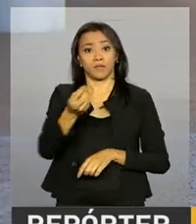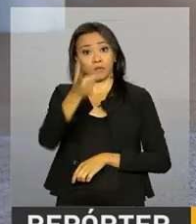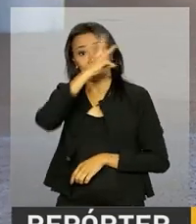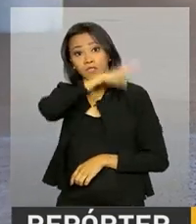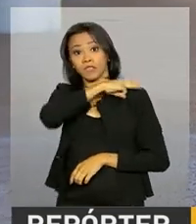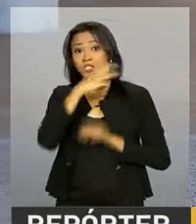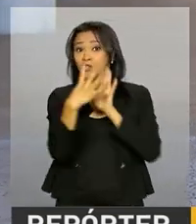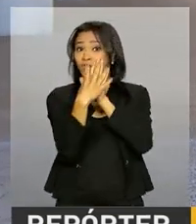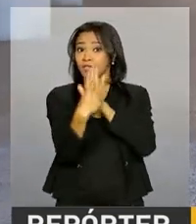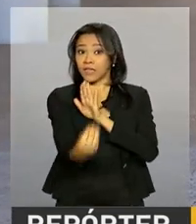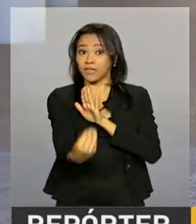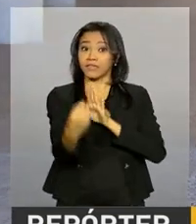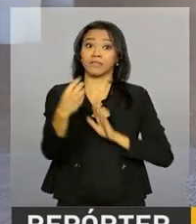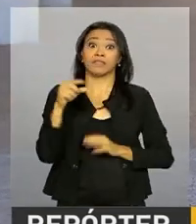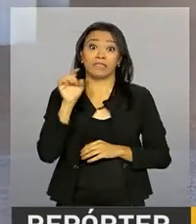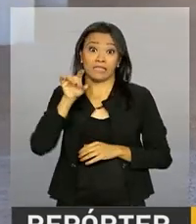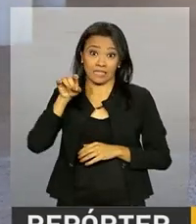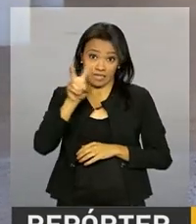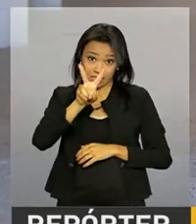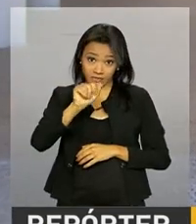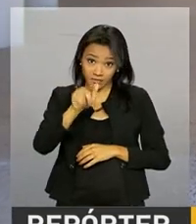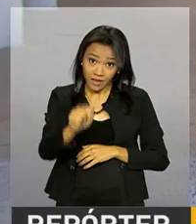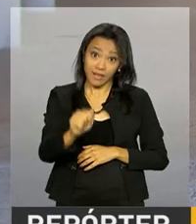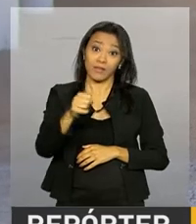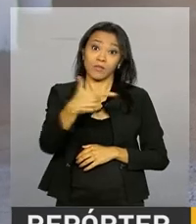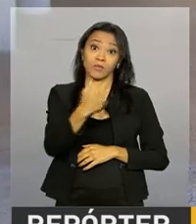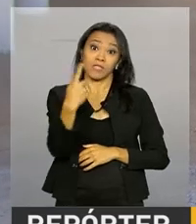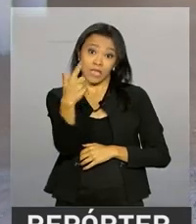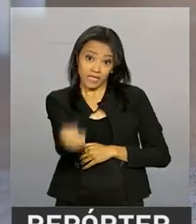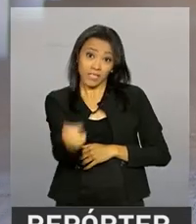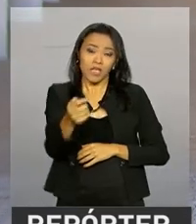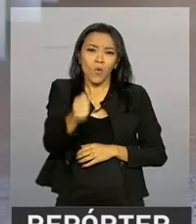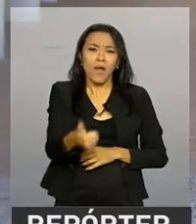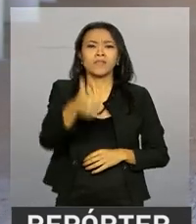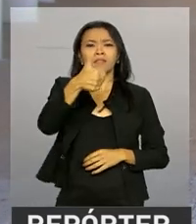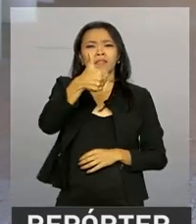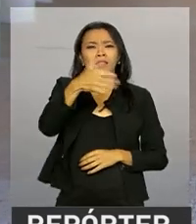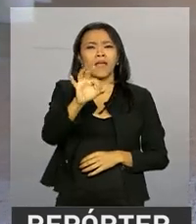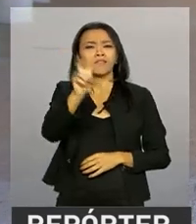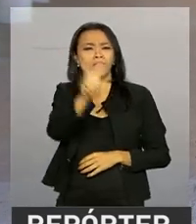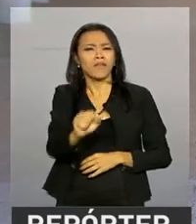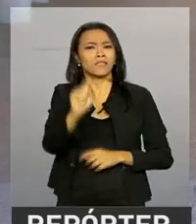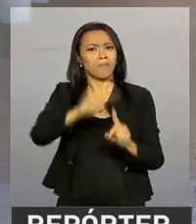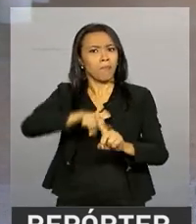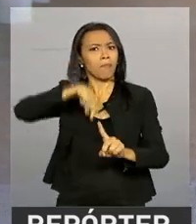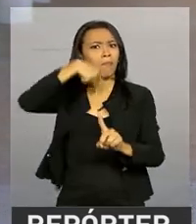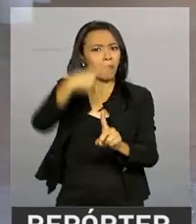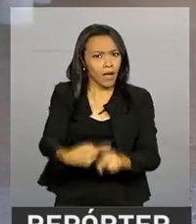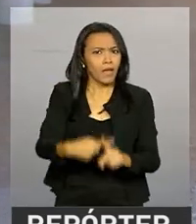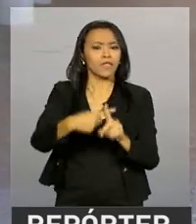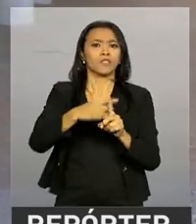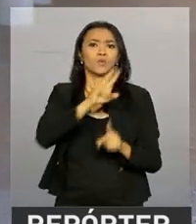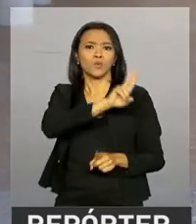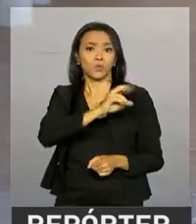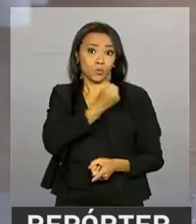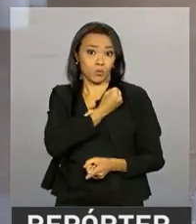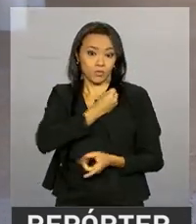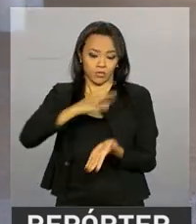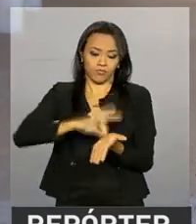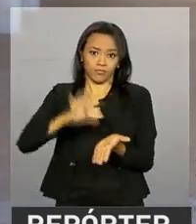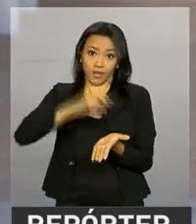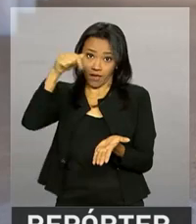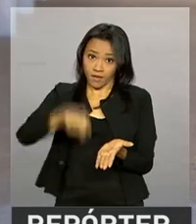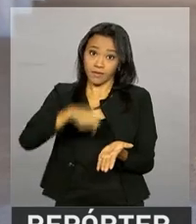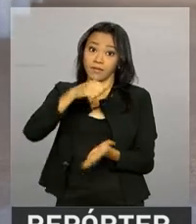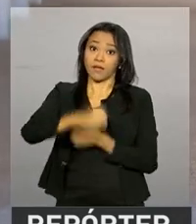públicas do país e a oferta de vagas para 2017 é quase 10 vezes maior que o número de matrículas registradas esse ano